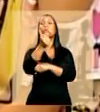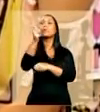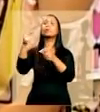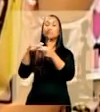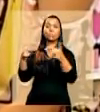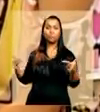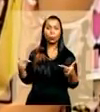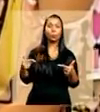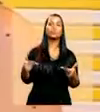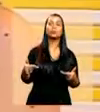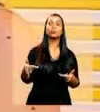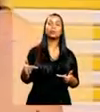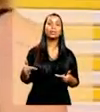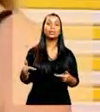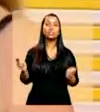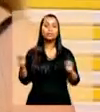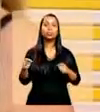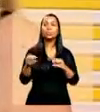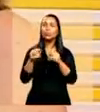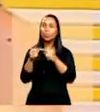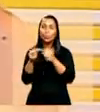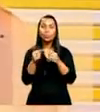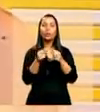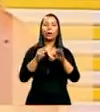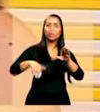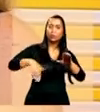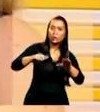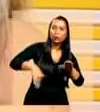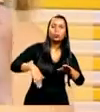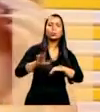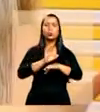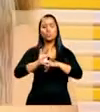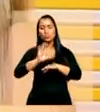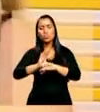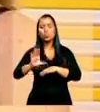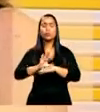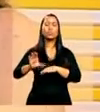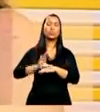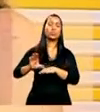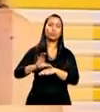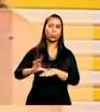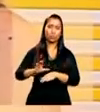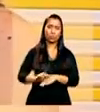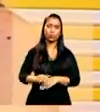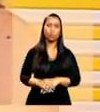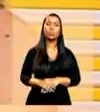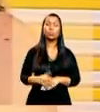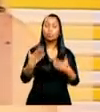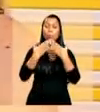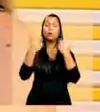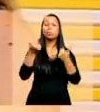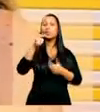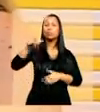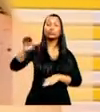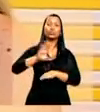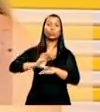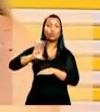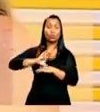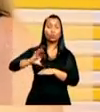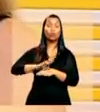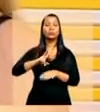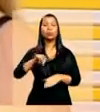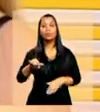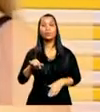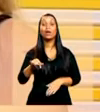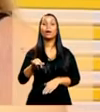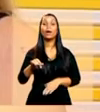buscar meios, né, de encaixar numa natação, num curso, num aprimoramento de um outro curso,